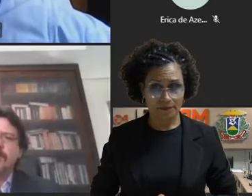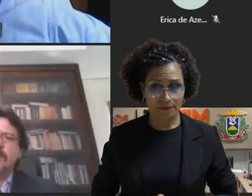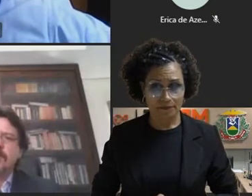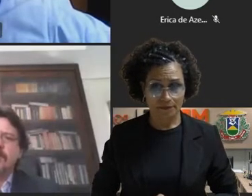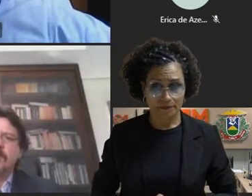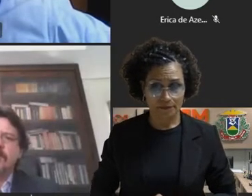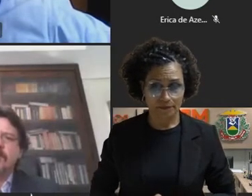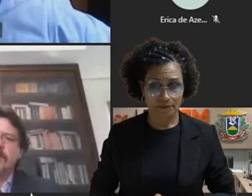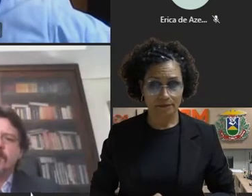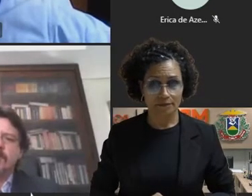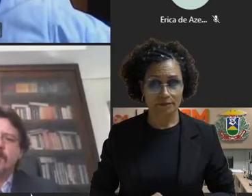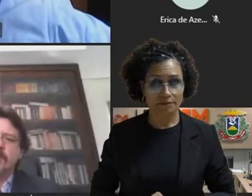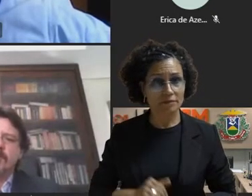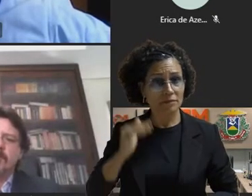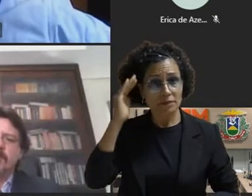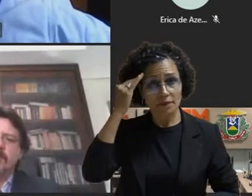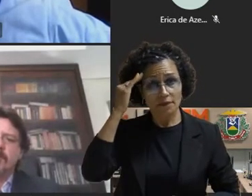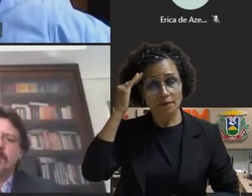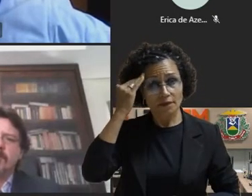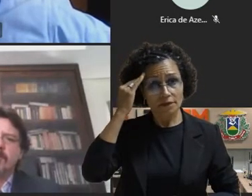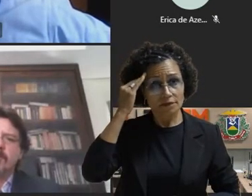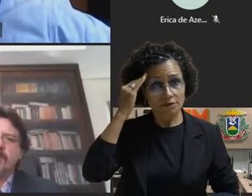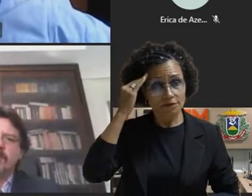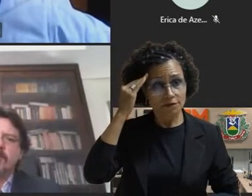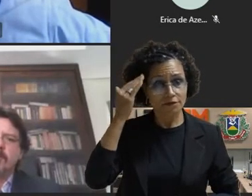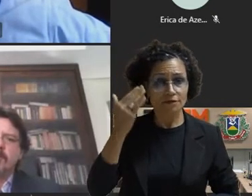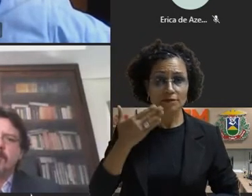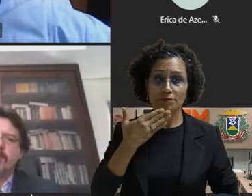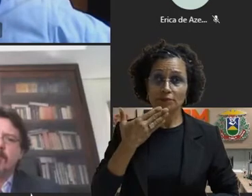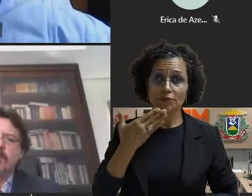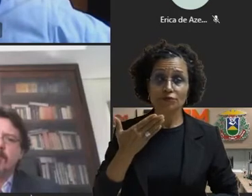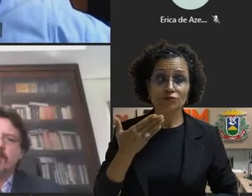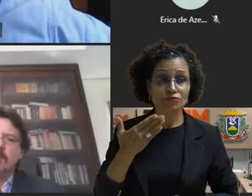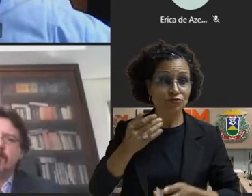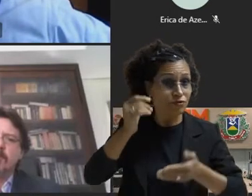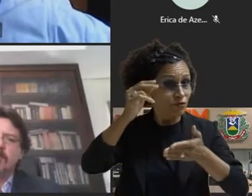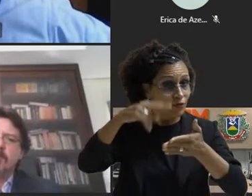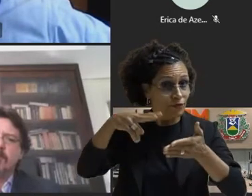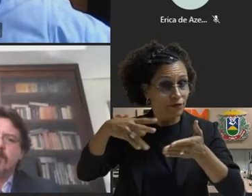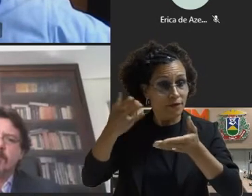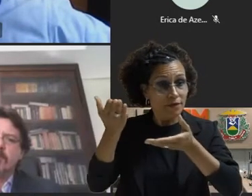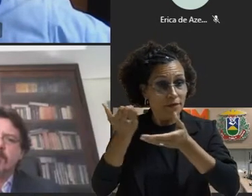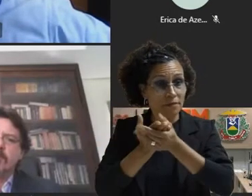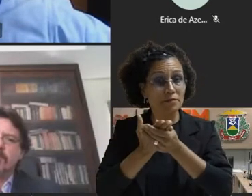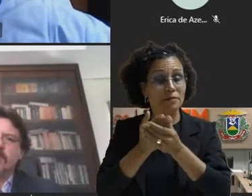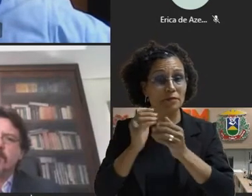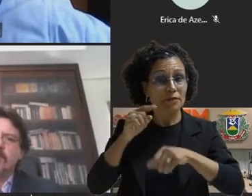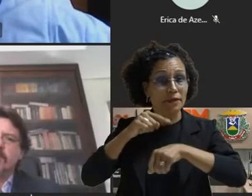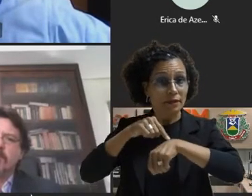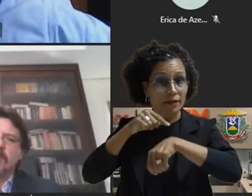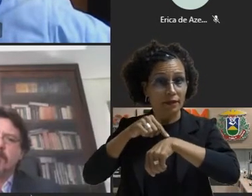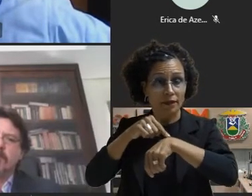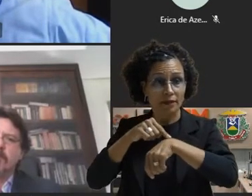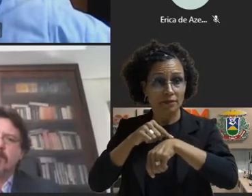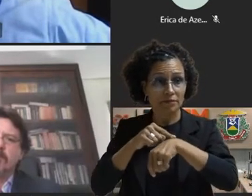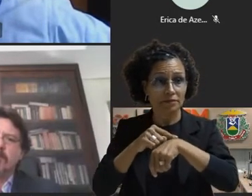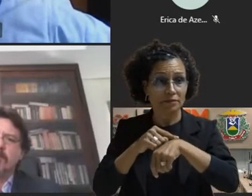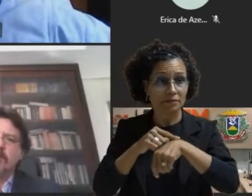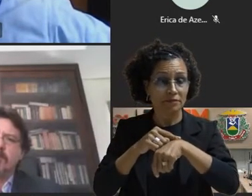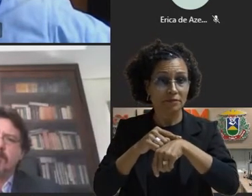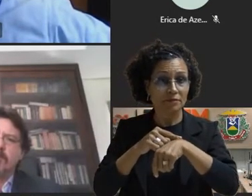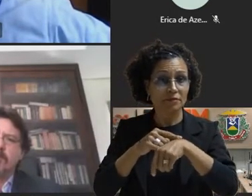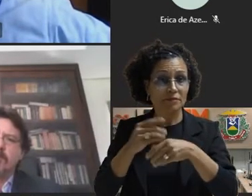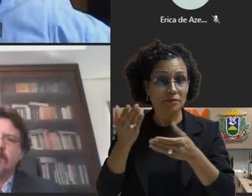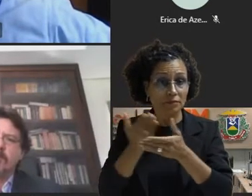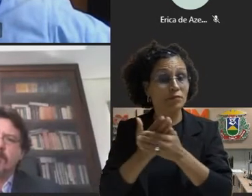Eu não entendi, Marcelo. É para pedir vista desse processo que soluciona esse problema e dá tempo, não tem tanta urgência. Não, desse processo